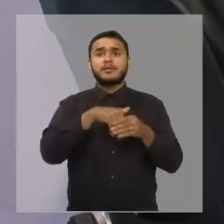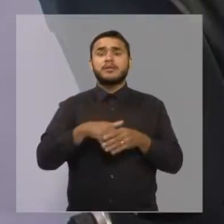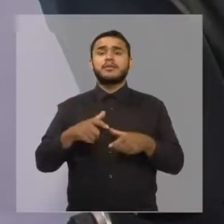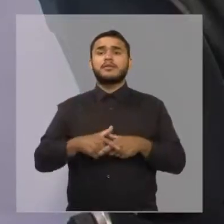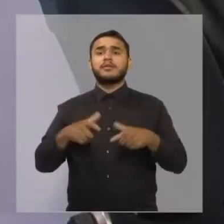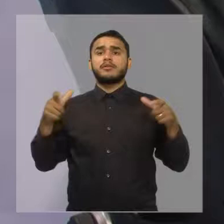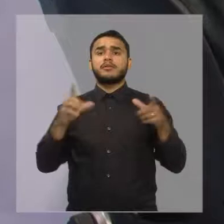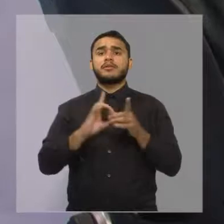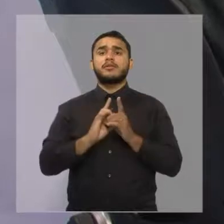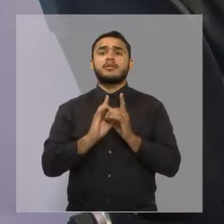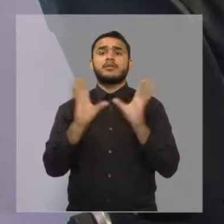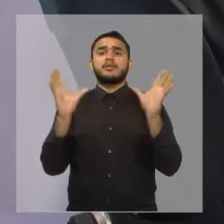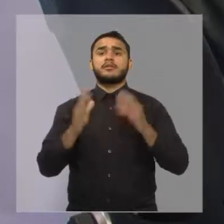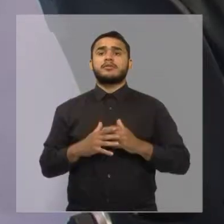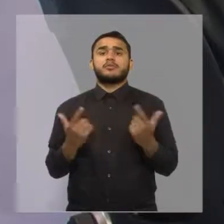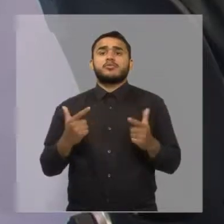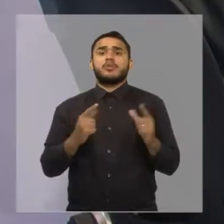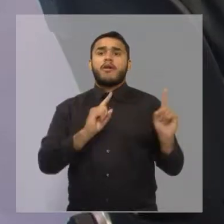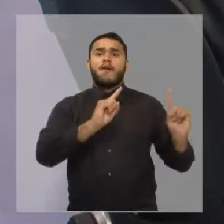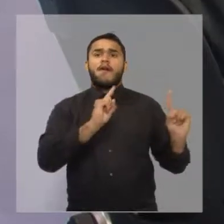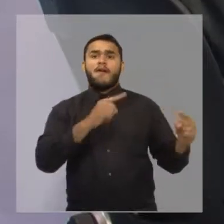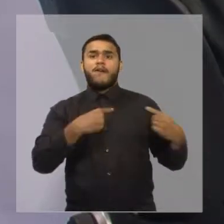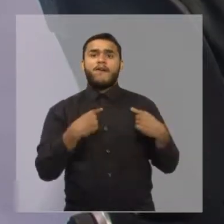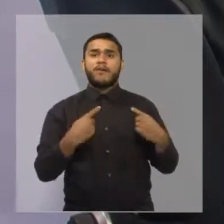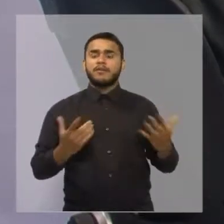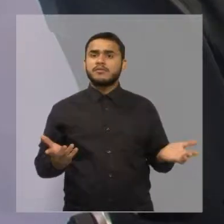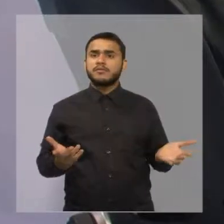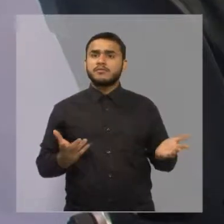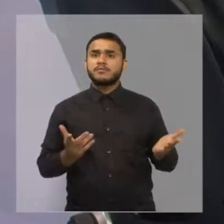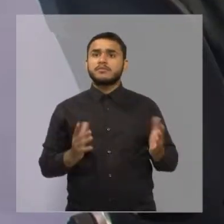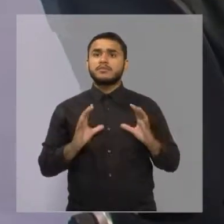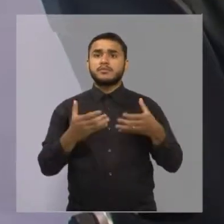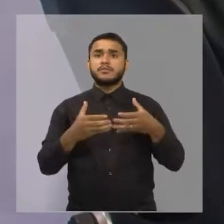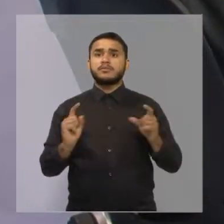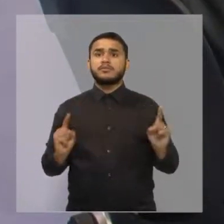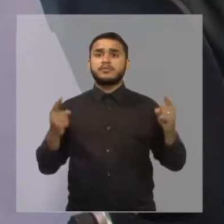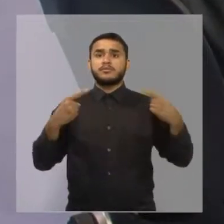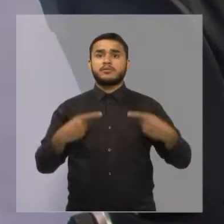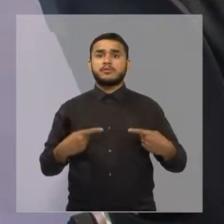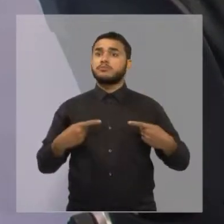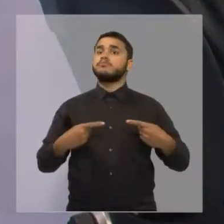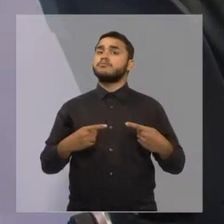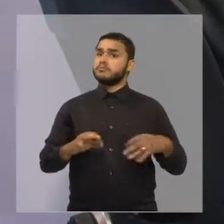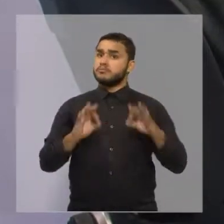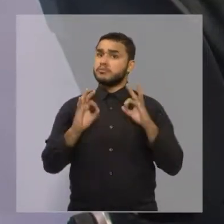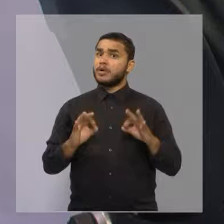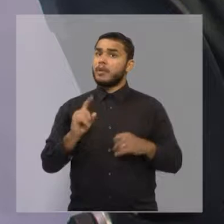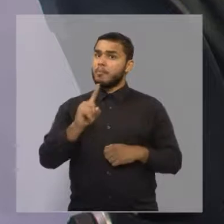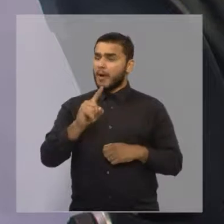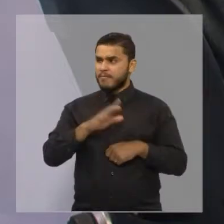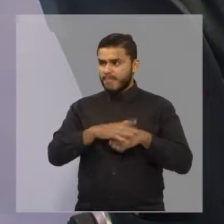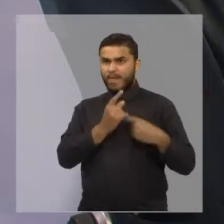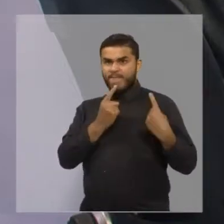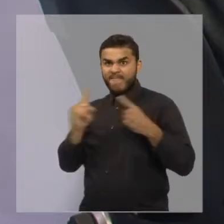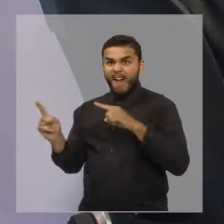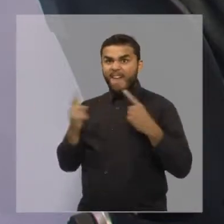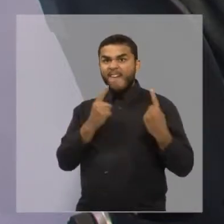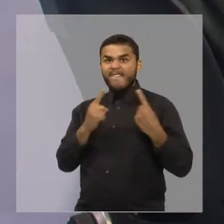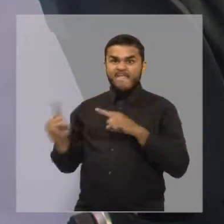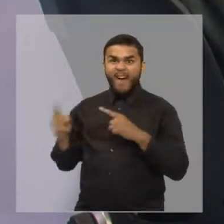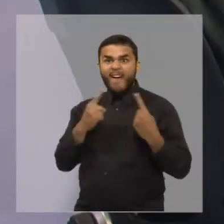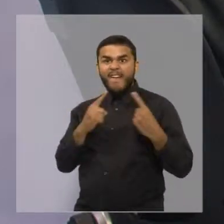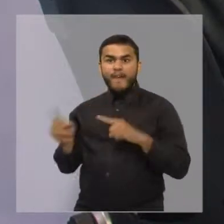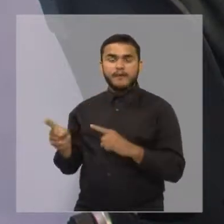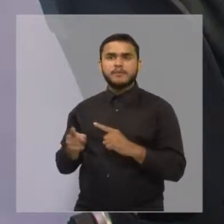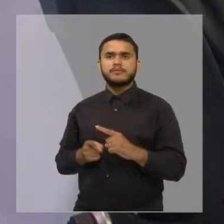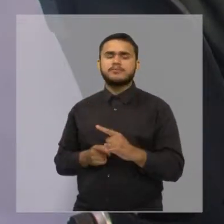é democracia, não cabe resistência, cabe oposição legítima. Agora, fazer resistência ao governo